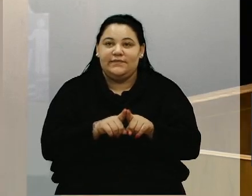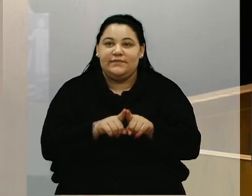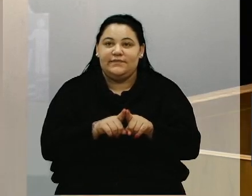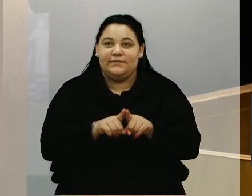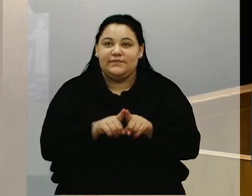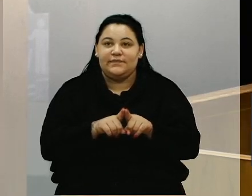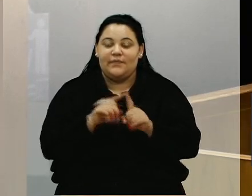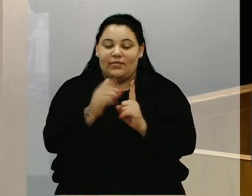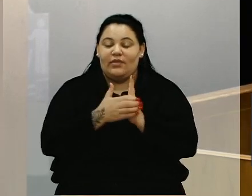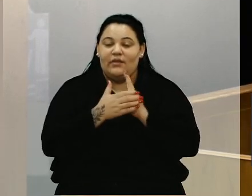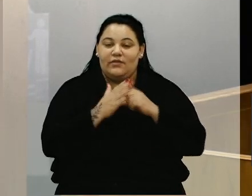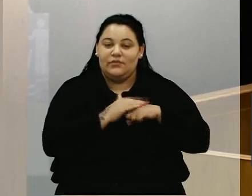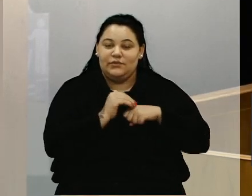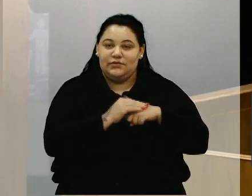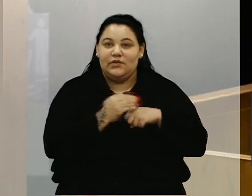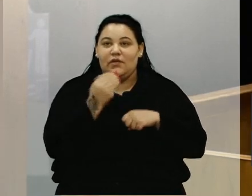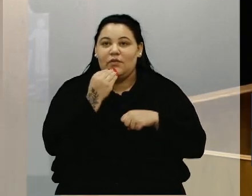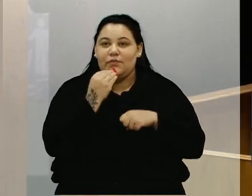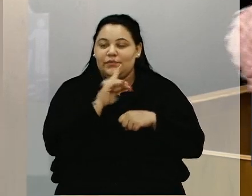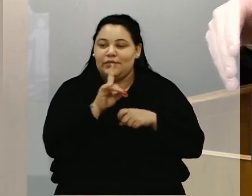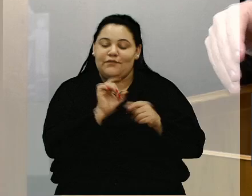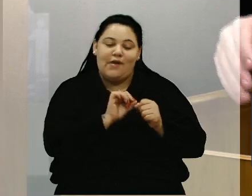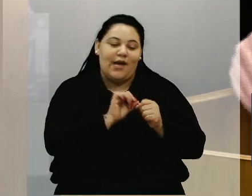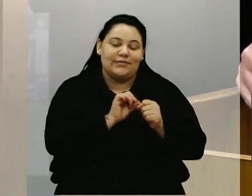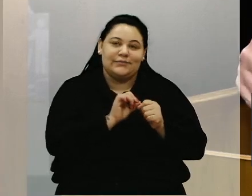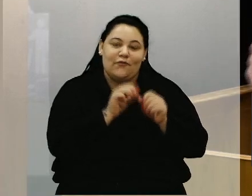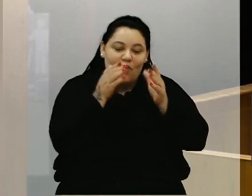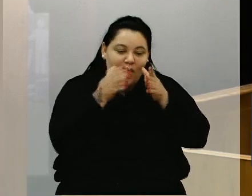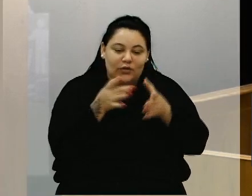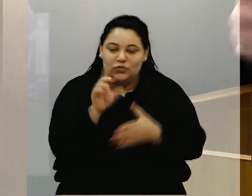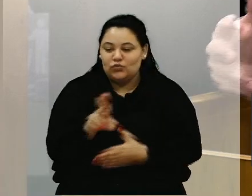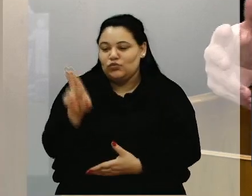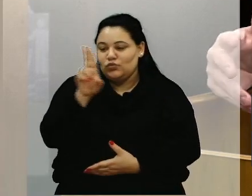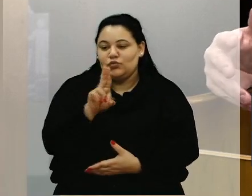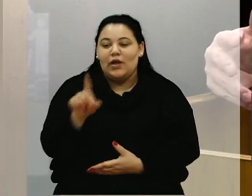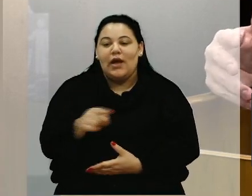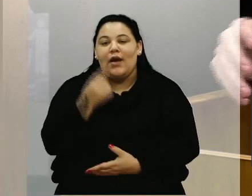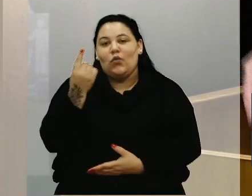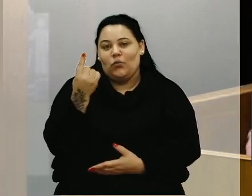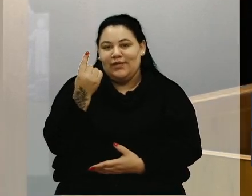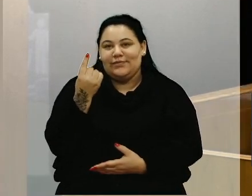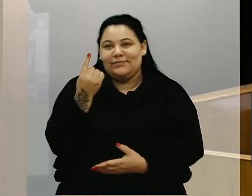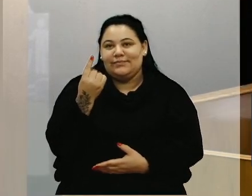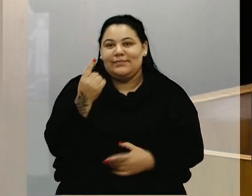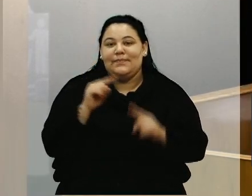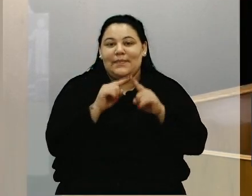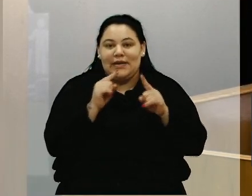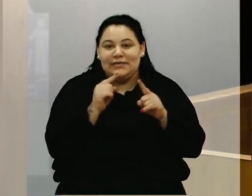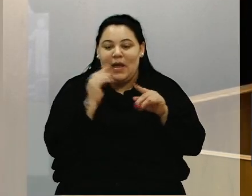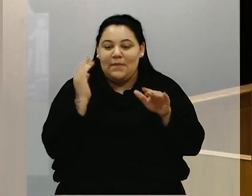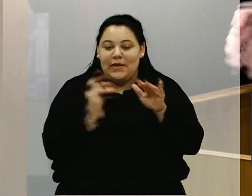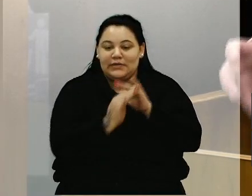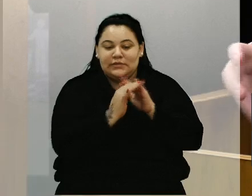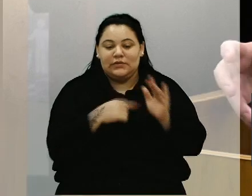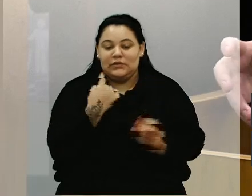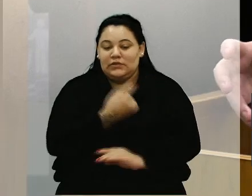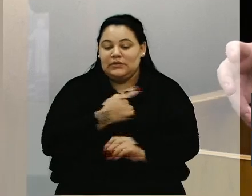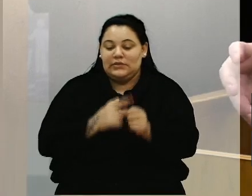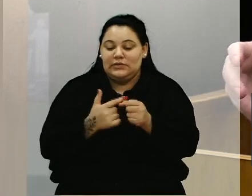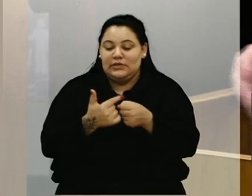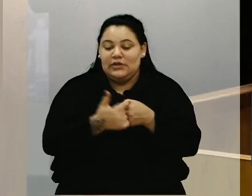acolhe, evidentemente, ele não faz menção a uma etnia, mas sim à imigração. E a nossa cidade, ela foi fundada